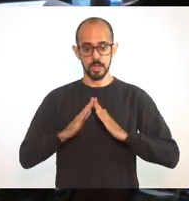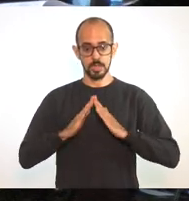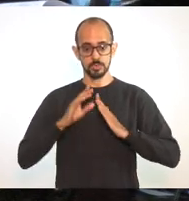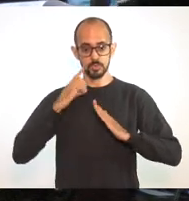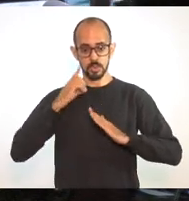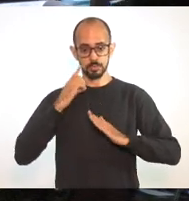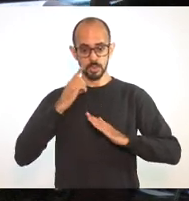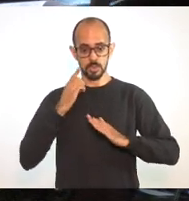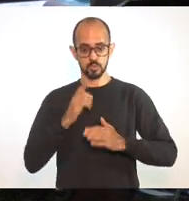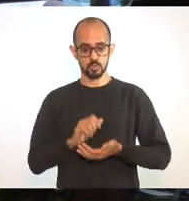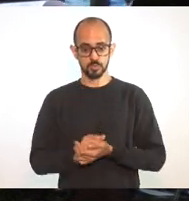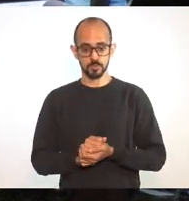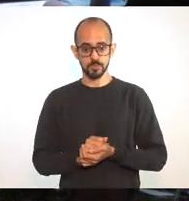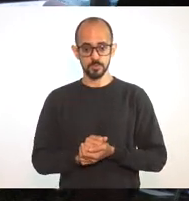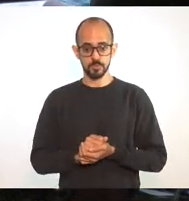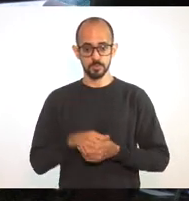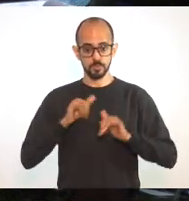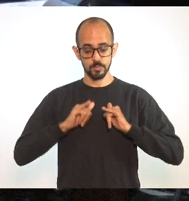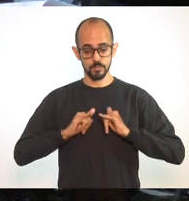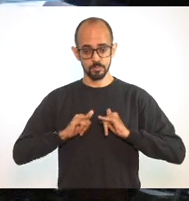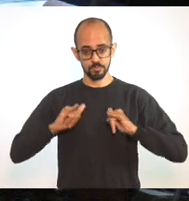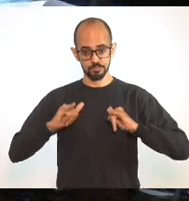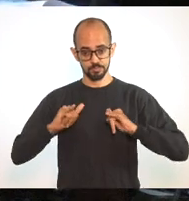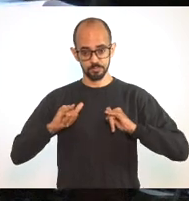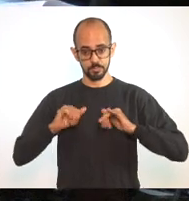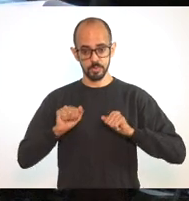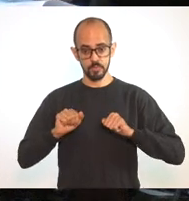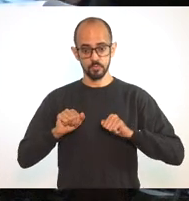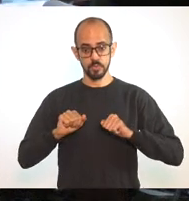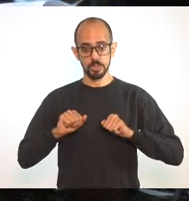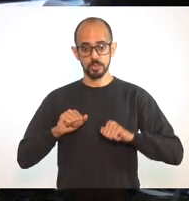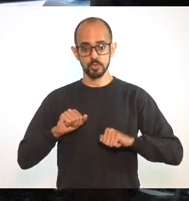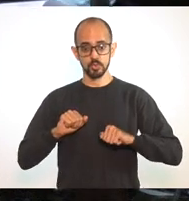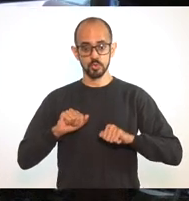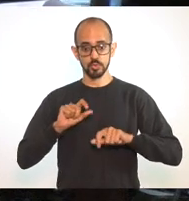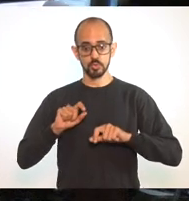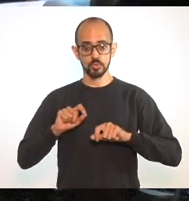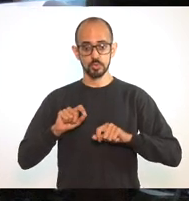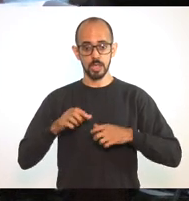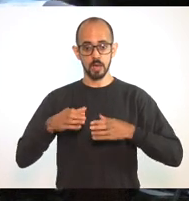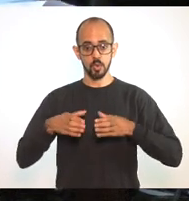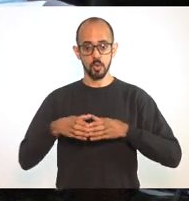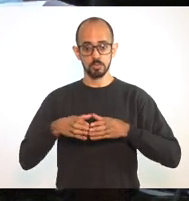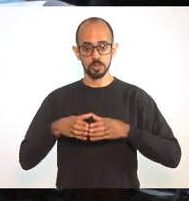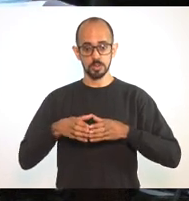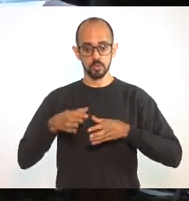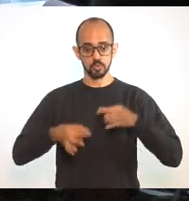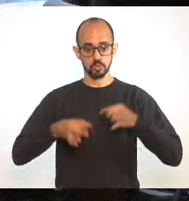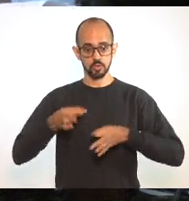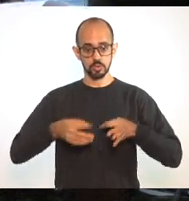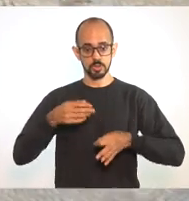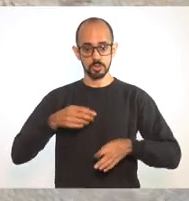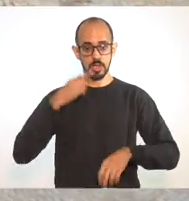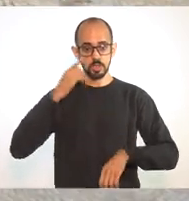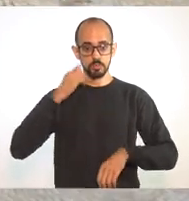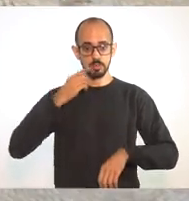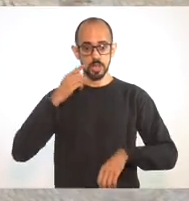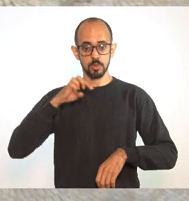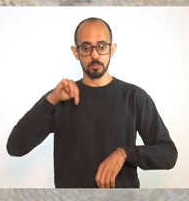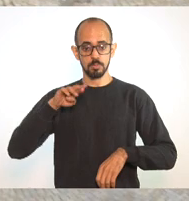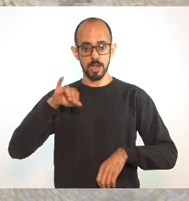Para emitir o parecer pela Comissão de Constituição e Justiça, deputado Márcio Pacheco. Obrigado,